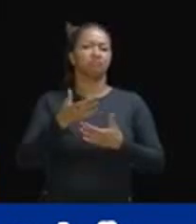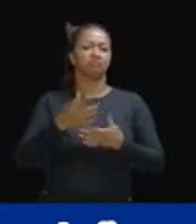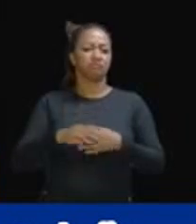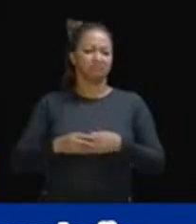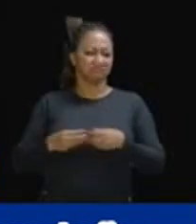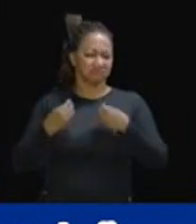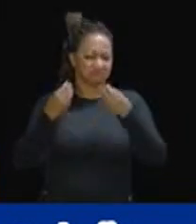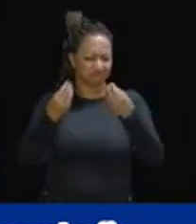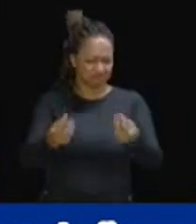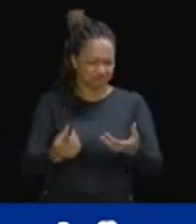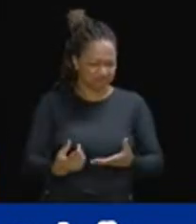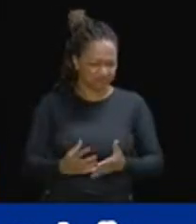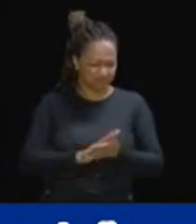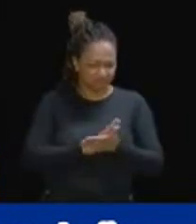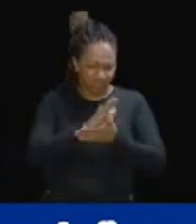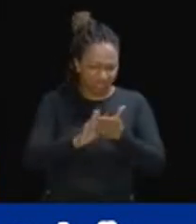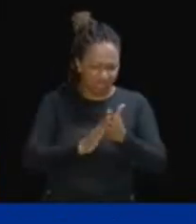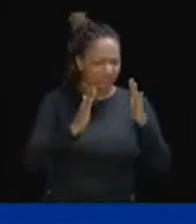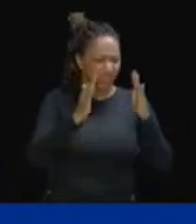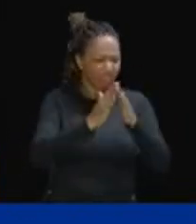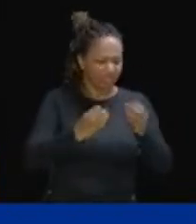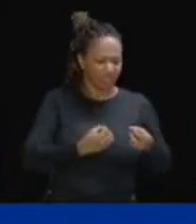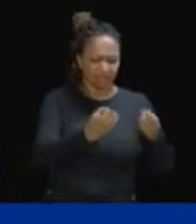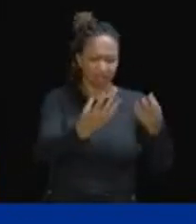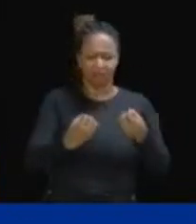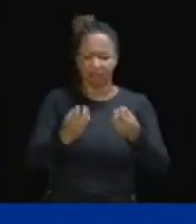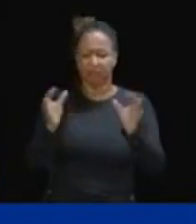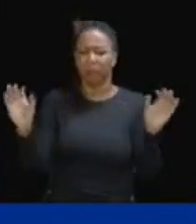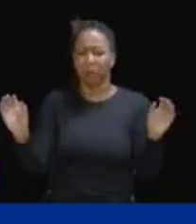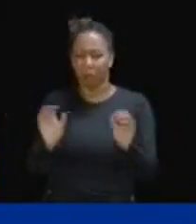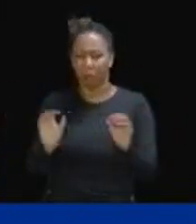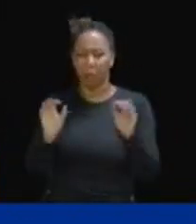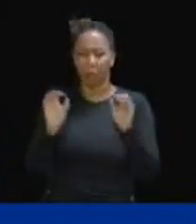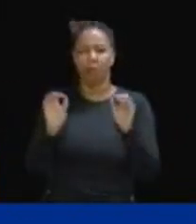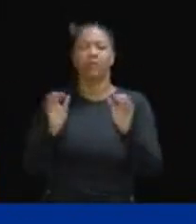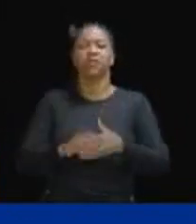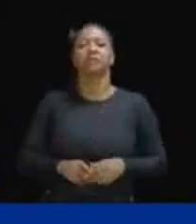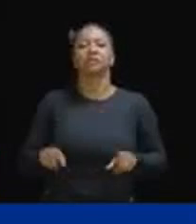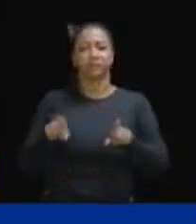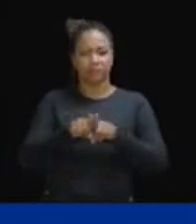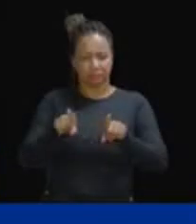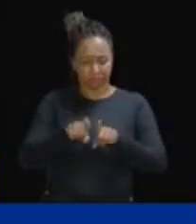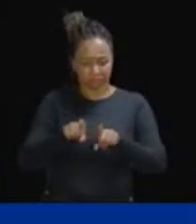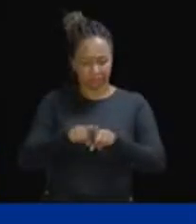entregou uma única casa à população e ainda colocou que